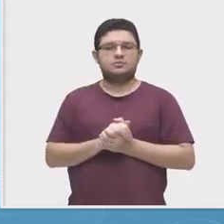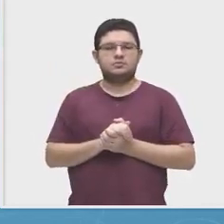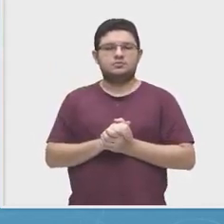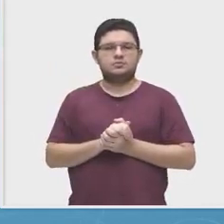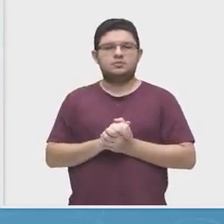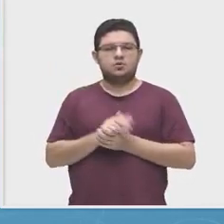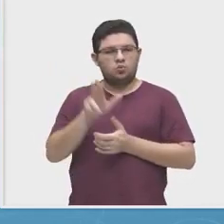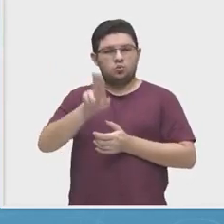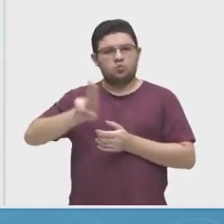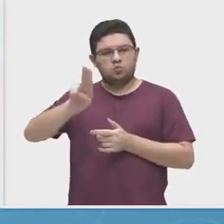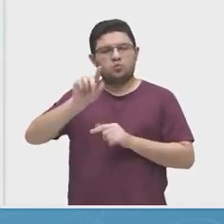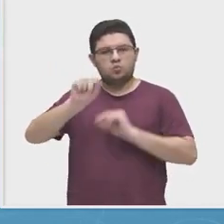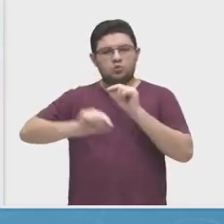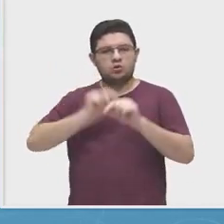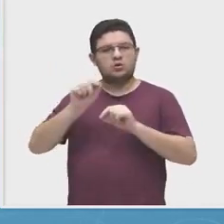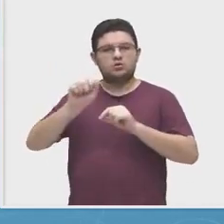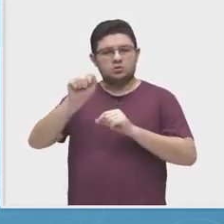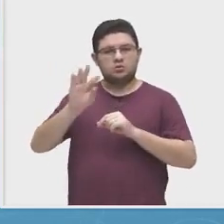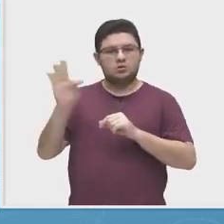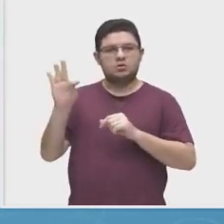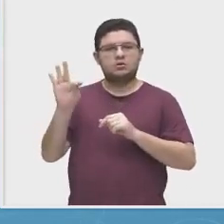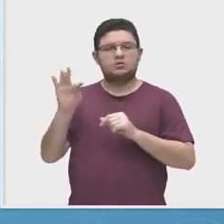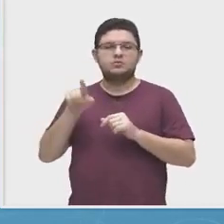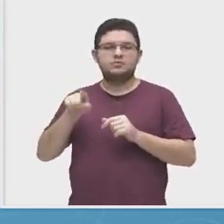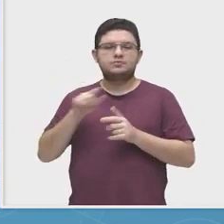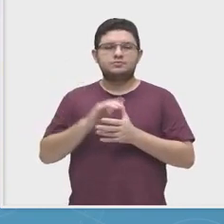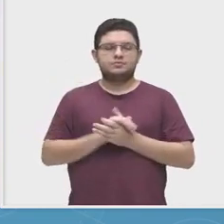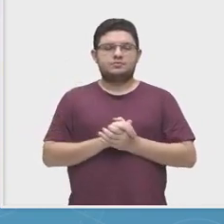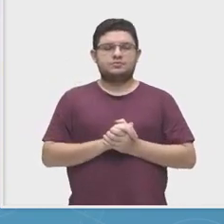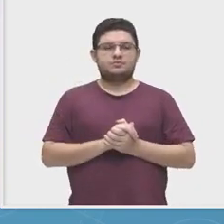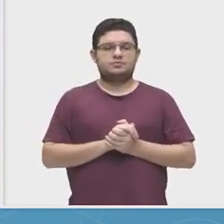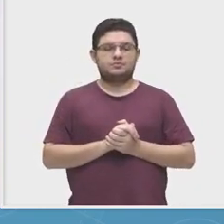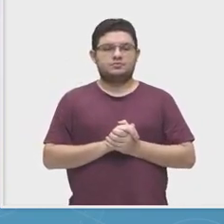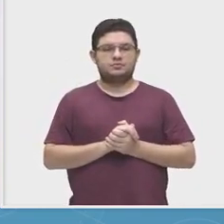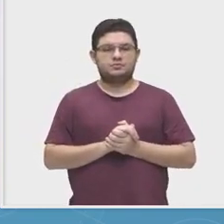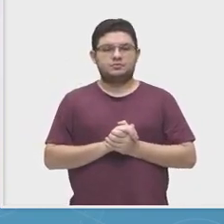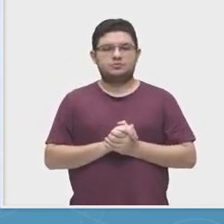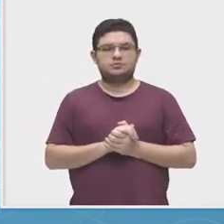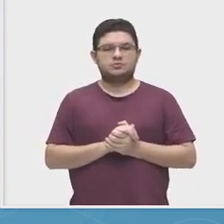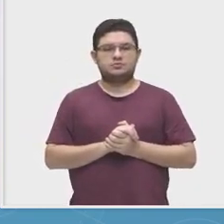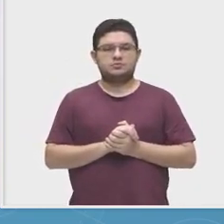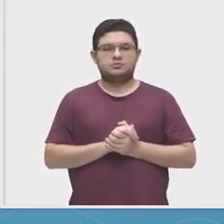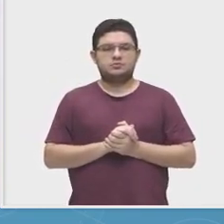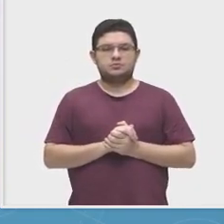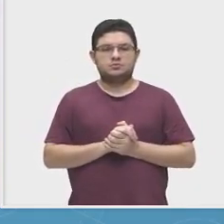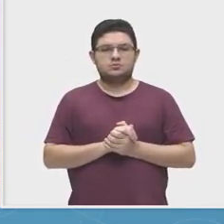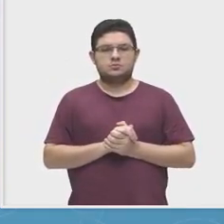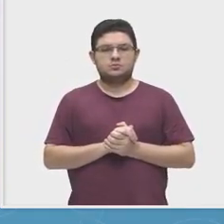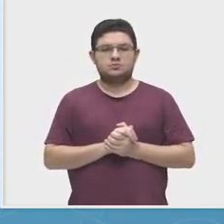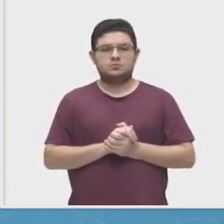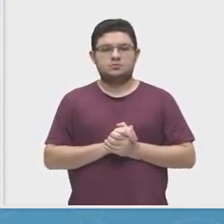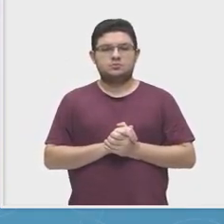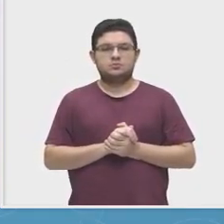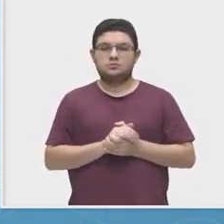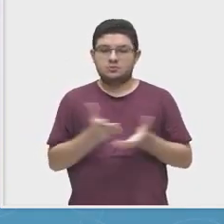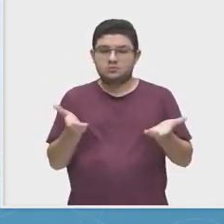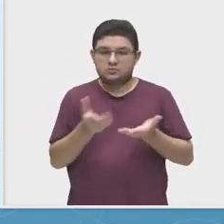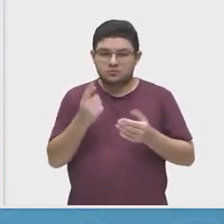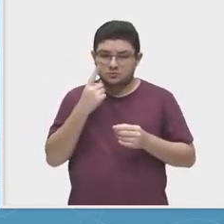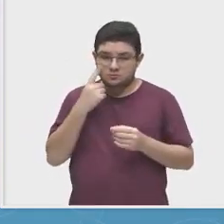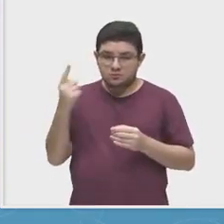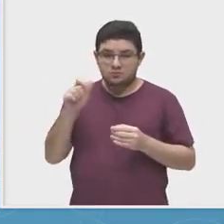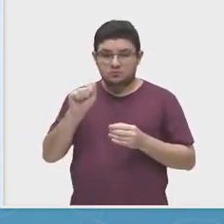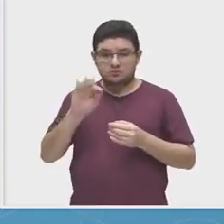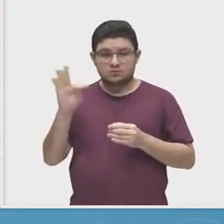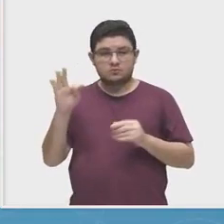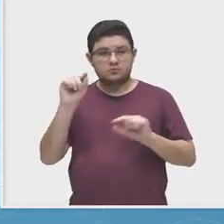o at cinema. Próximo exemplo, agora a gente vai ver o at. The cab is